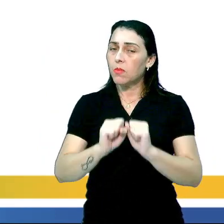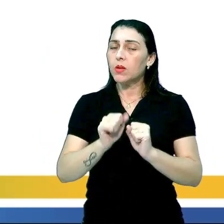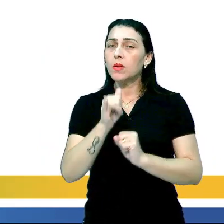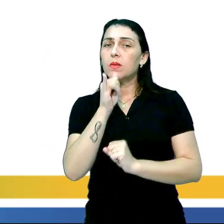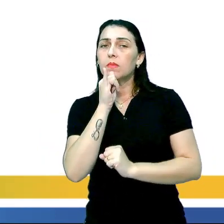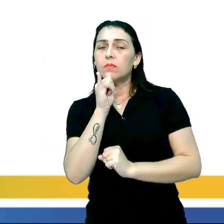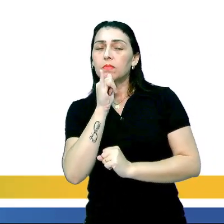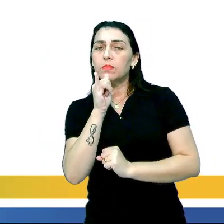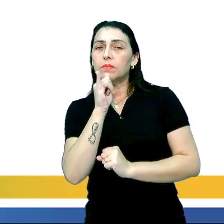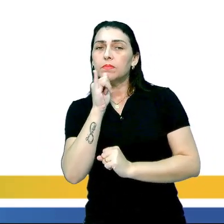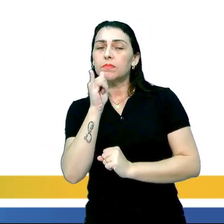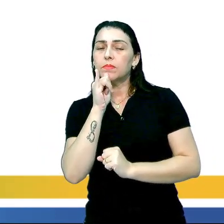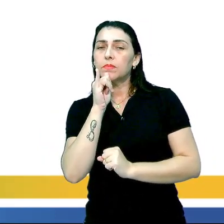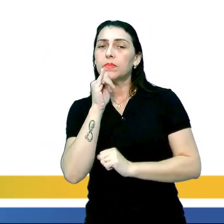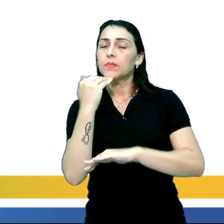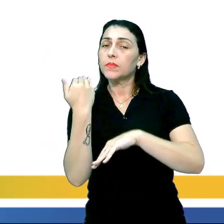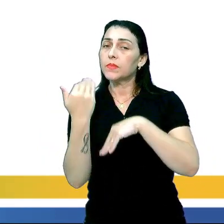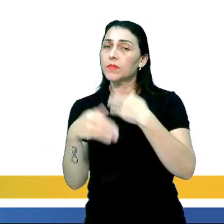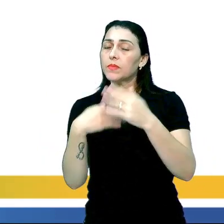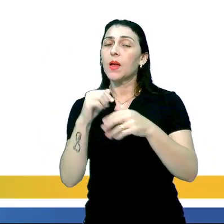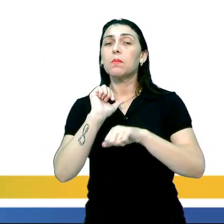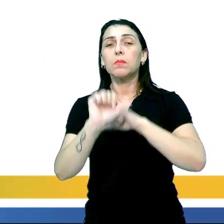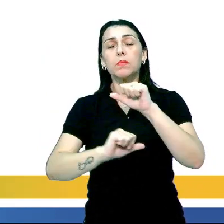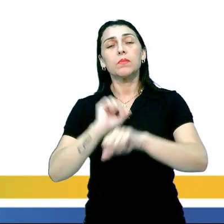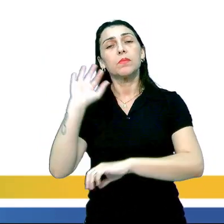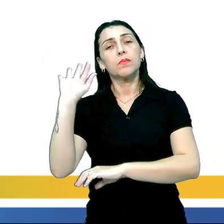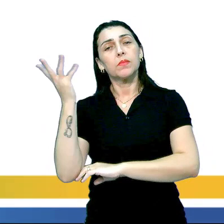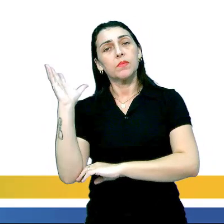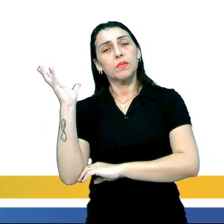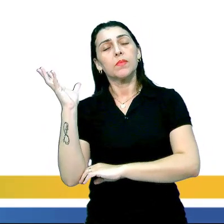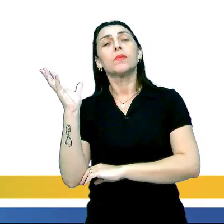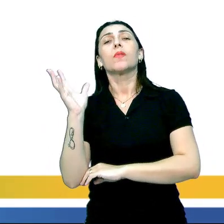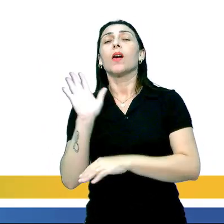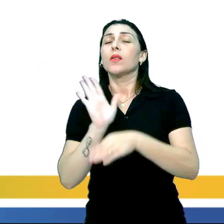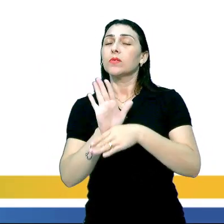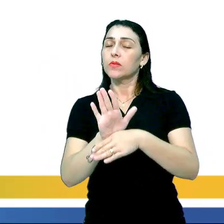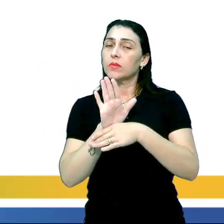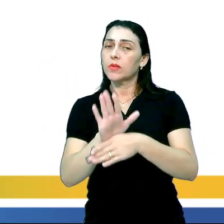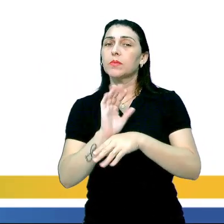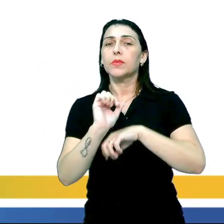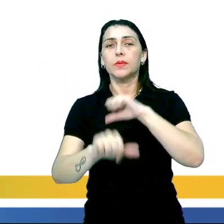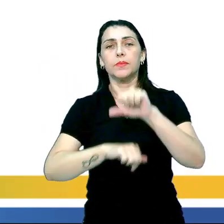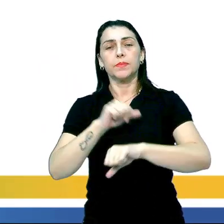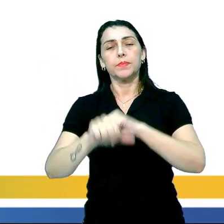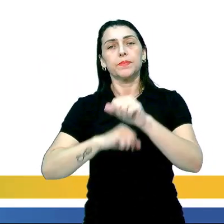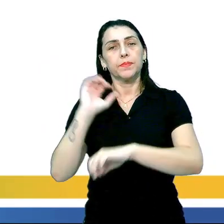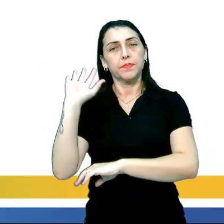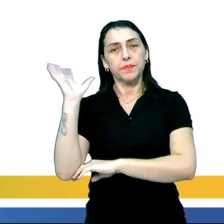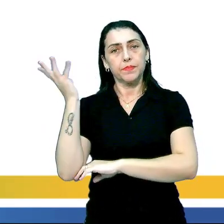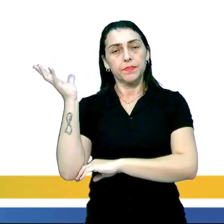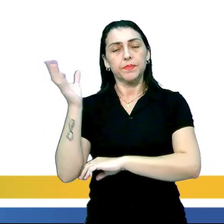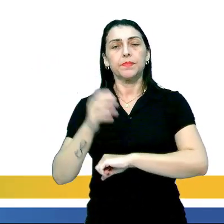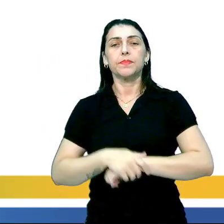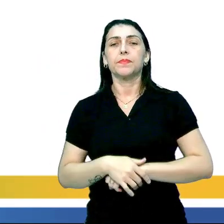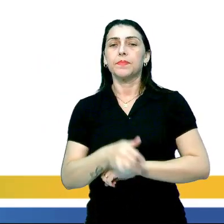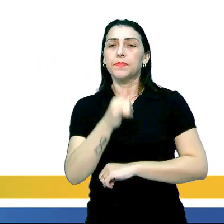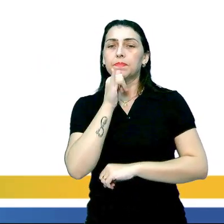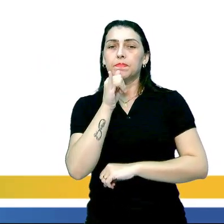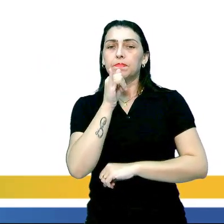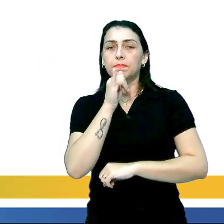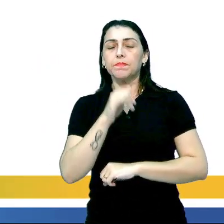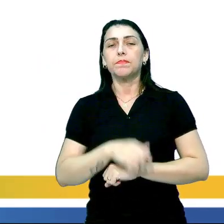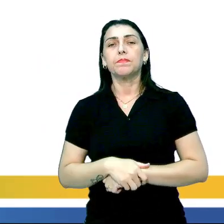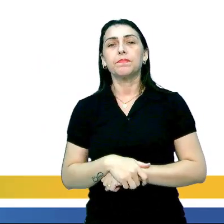por exemplo, desenvolver as chamadas mudanças climáticas. Eles vão contribuir para essas mudanças climáticas. Por